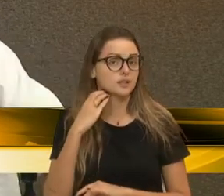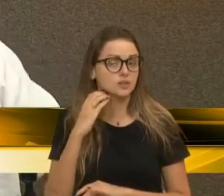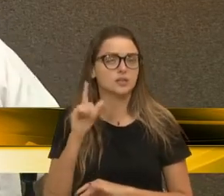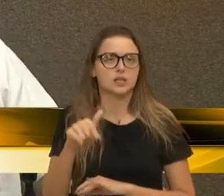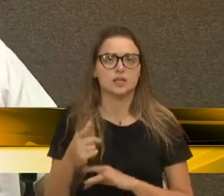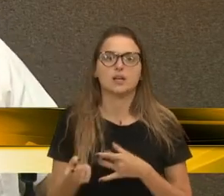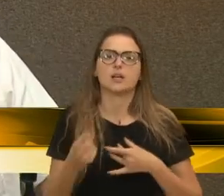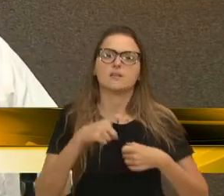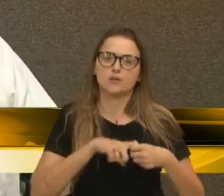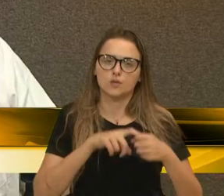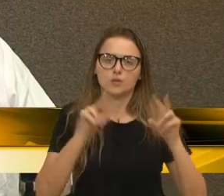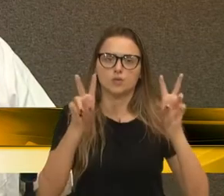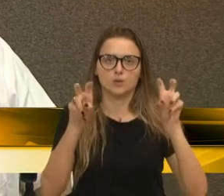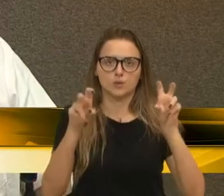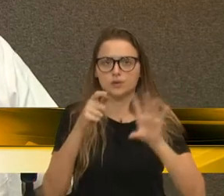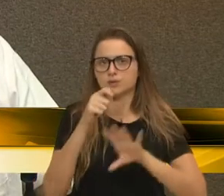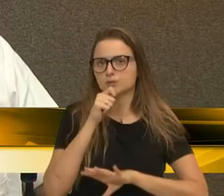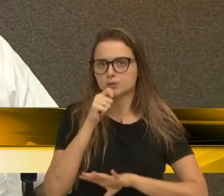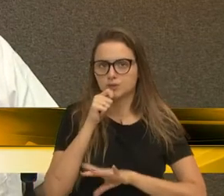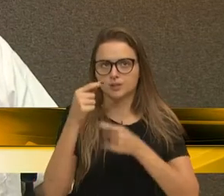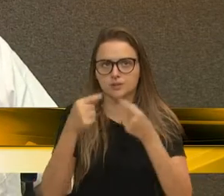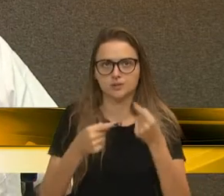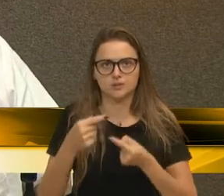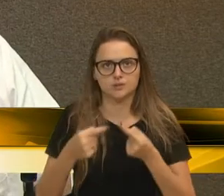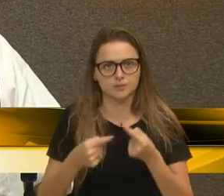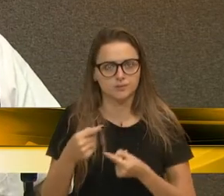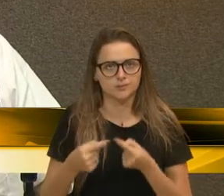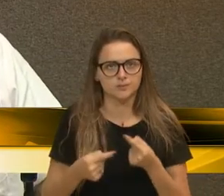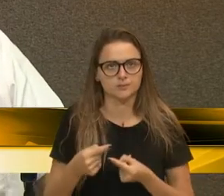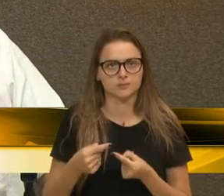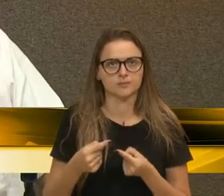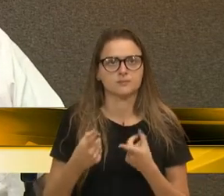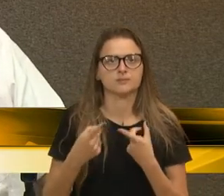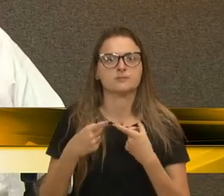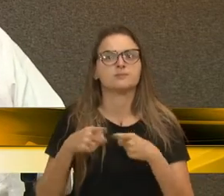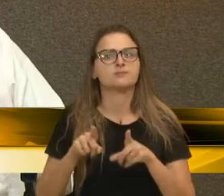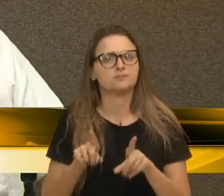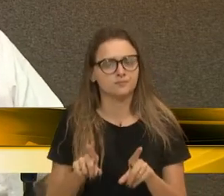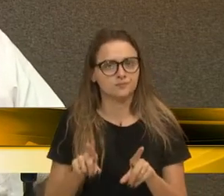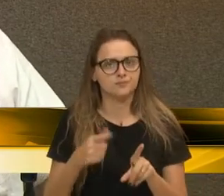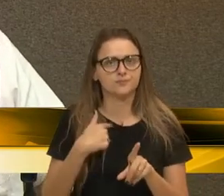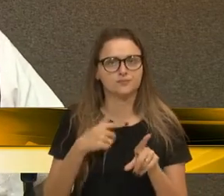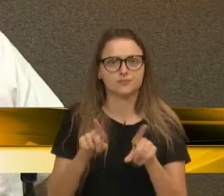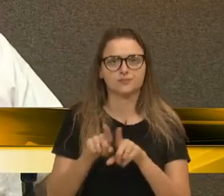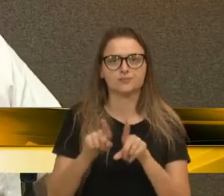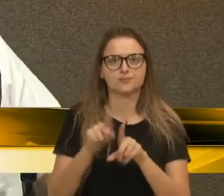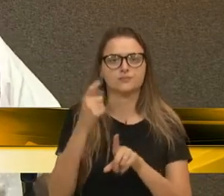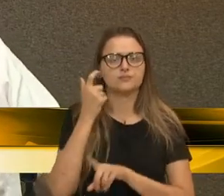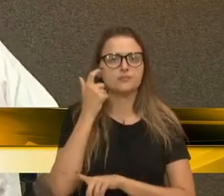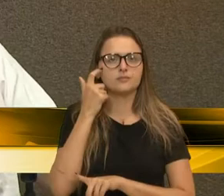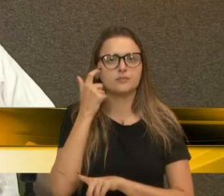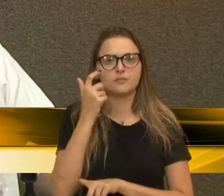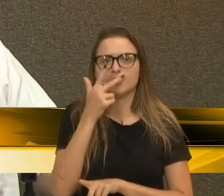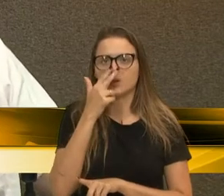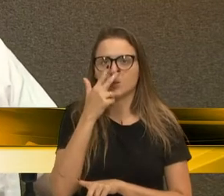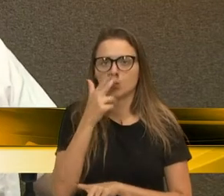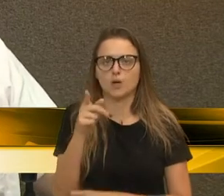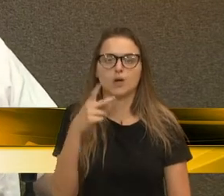vai voltar à discussão, mas eu também penso um pouco como o